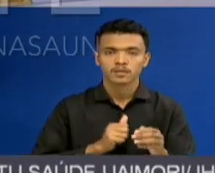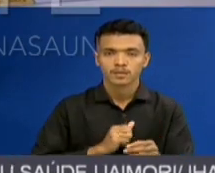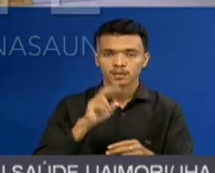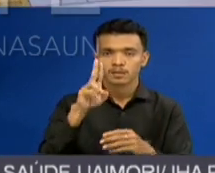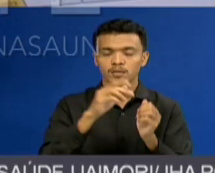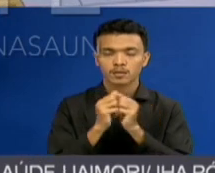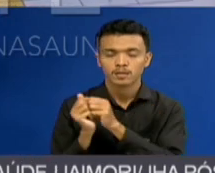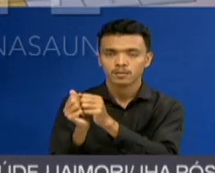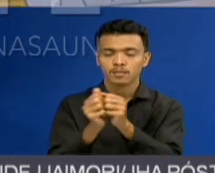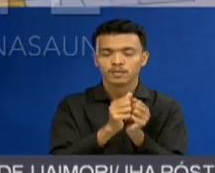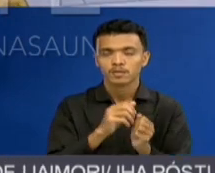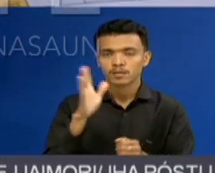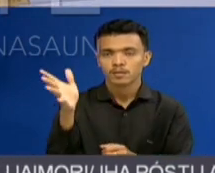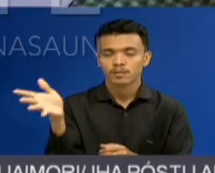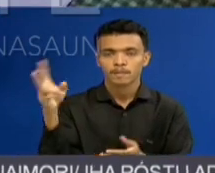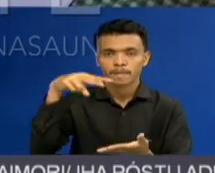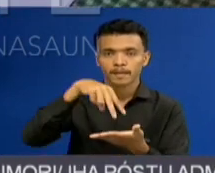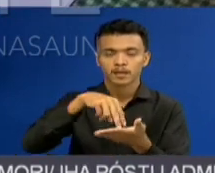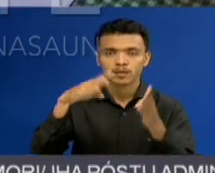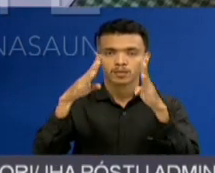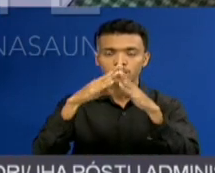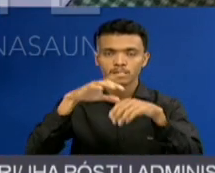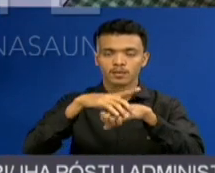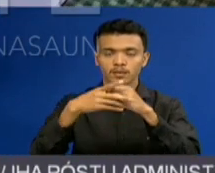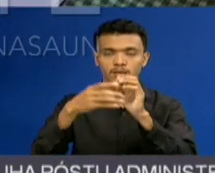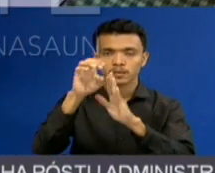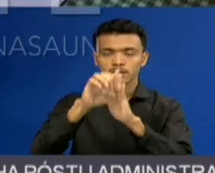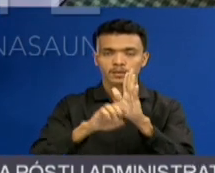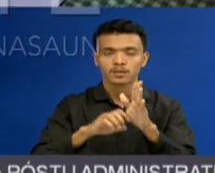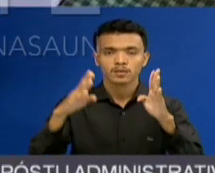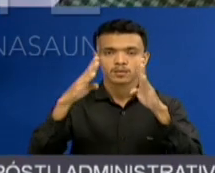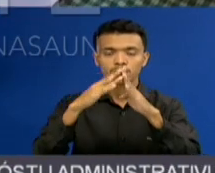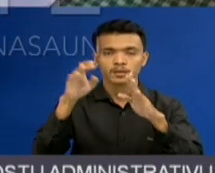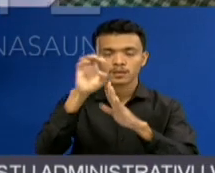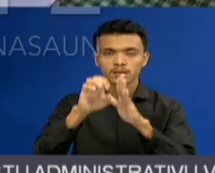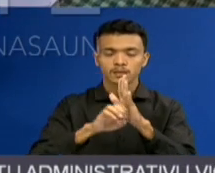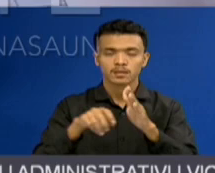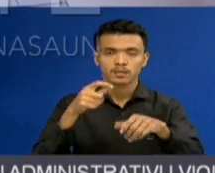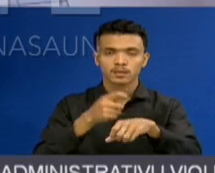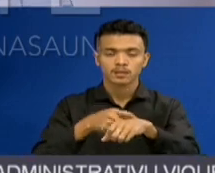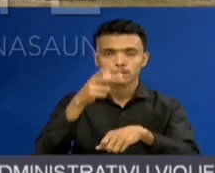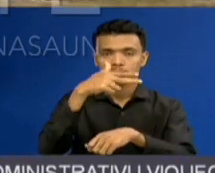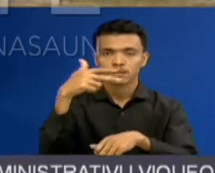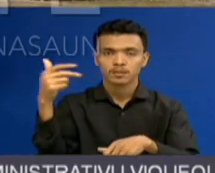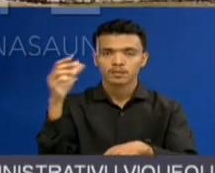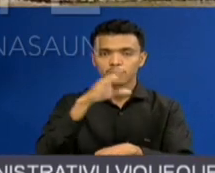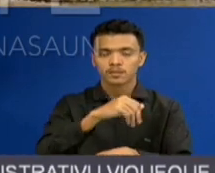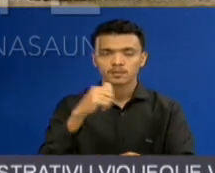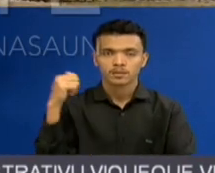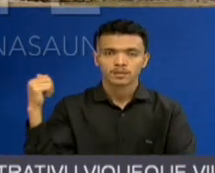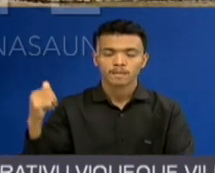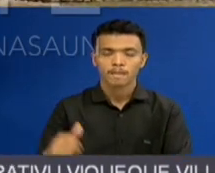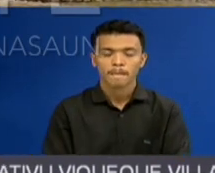no lorecing composto husi hari uma ia ra estado uma estado tempo ocupação Indonésia no selutan husi município